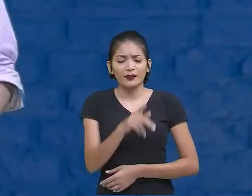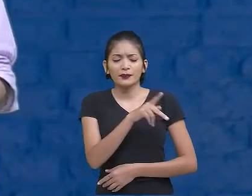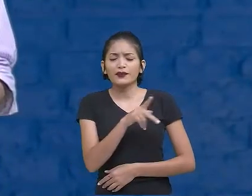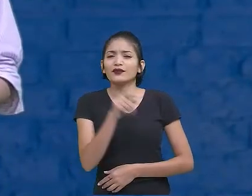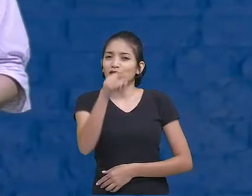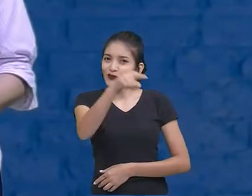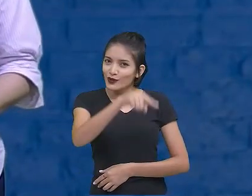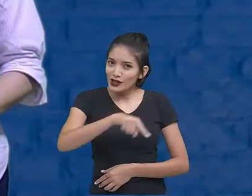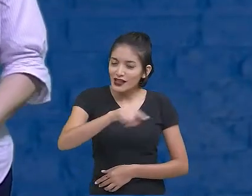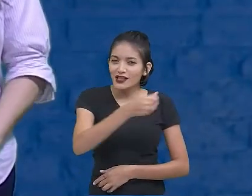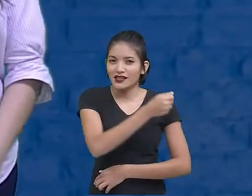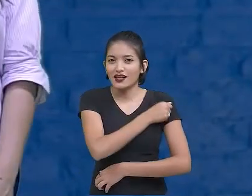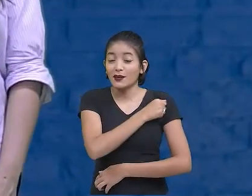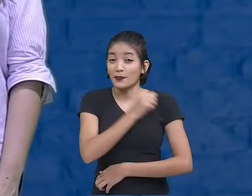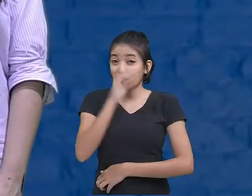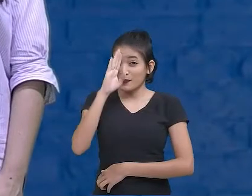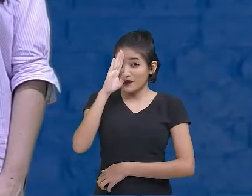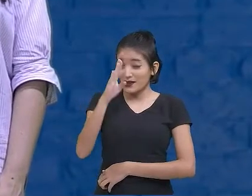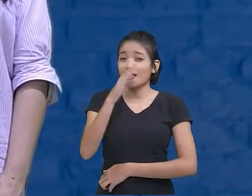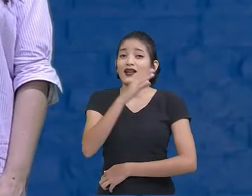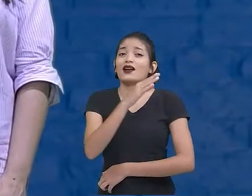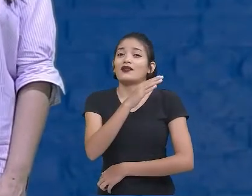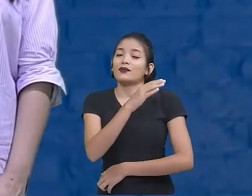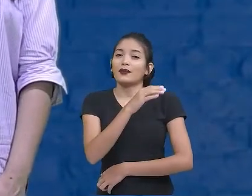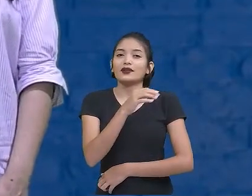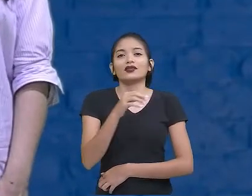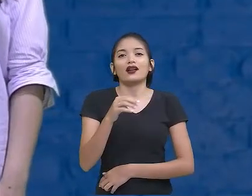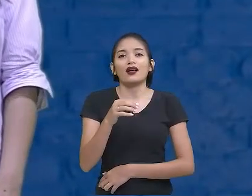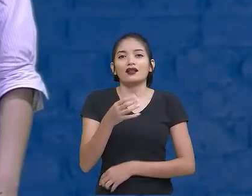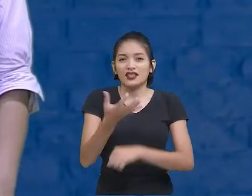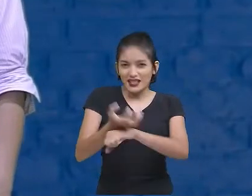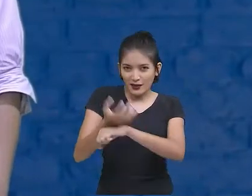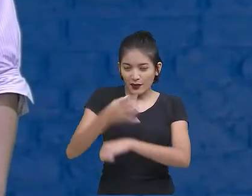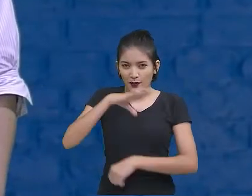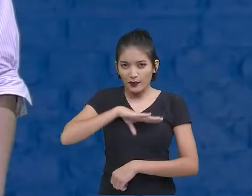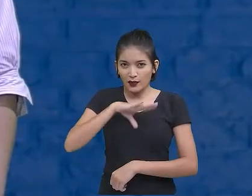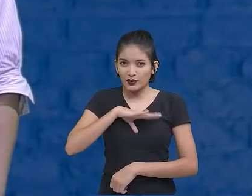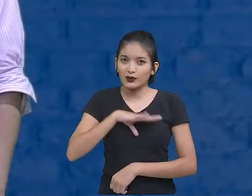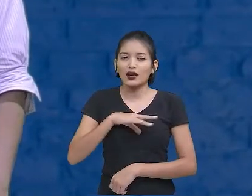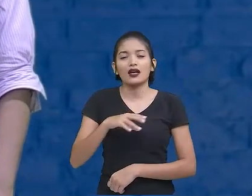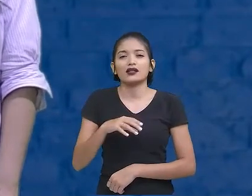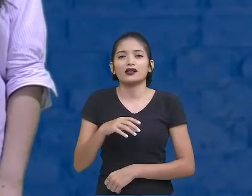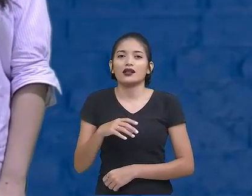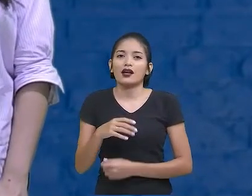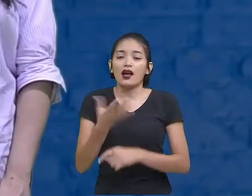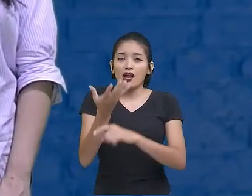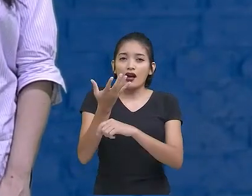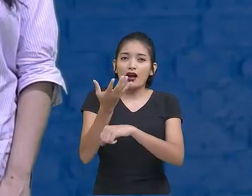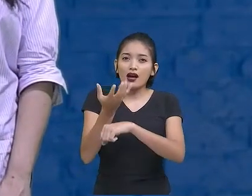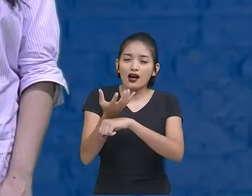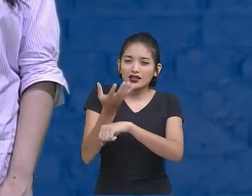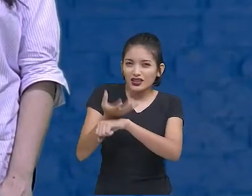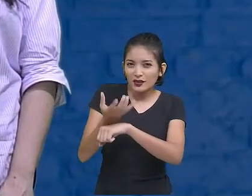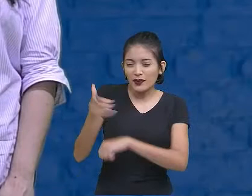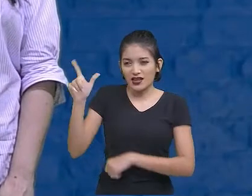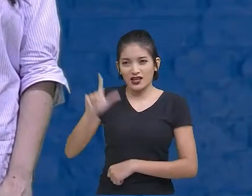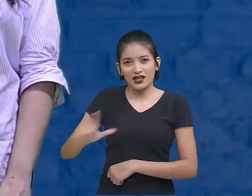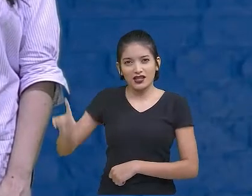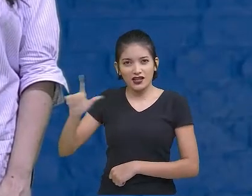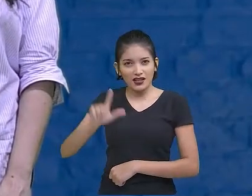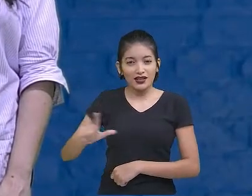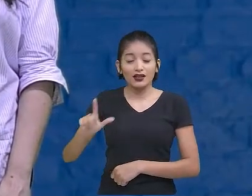alunos, principalmente professor de português, né? Com as aulas de literatura. As aulas